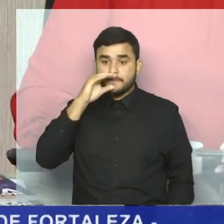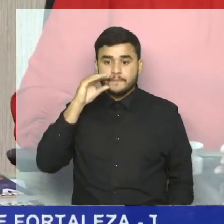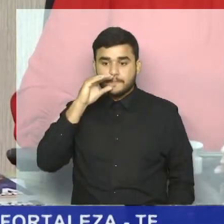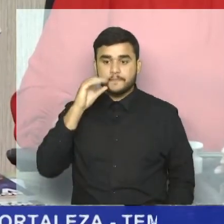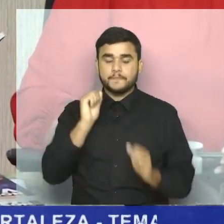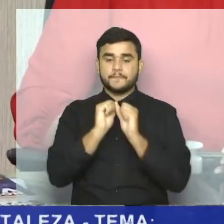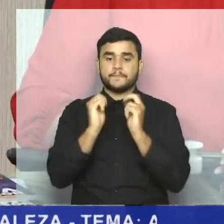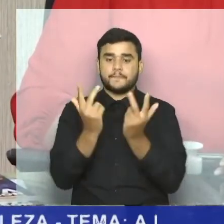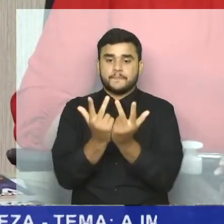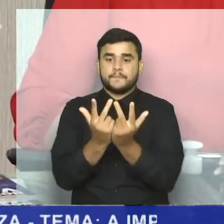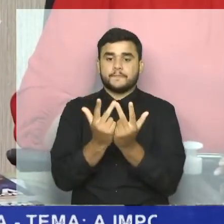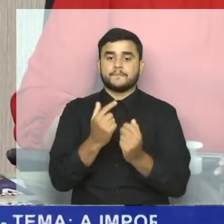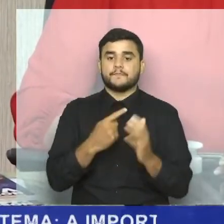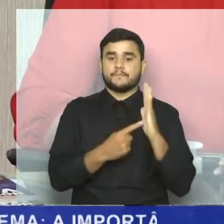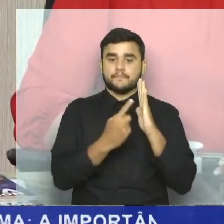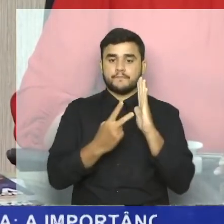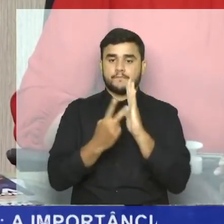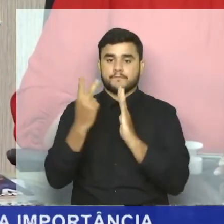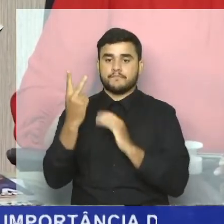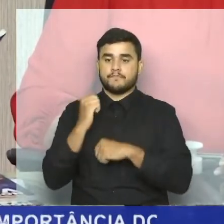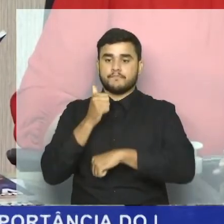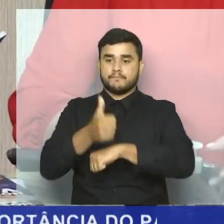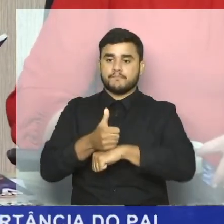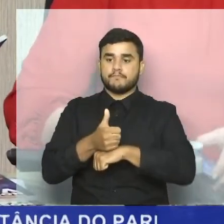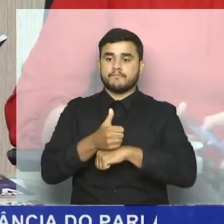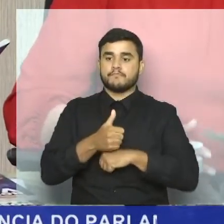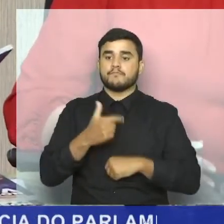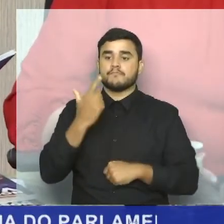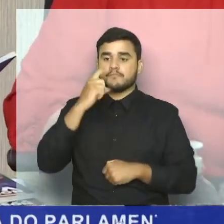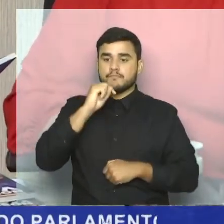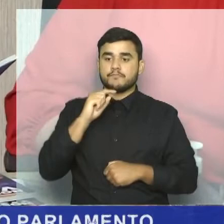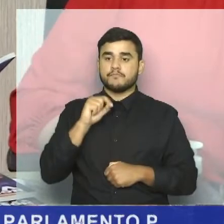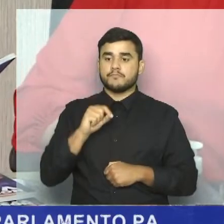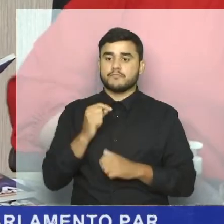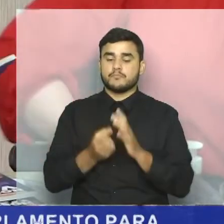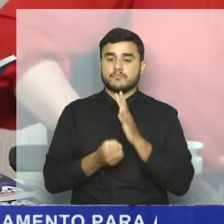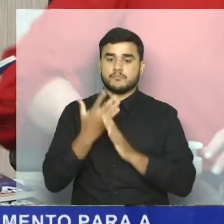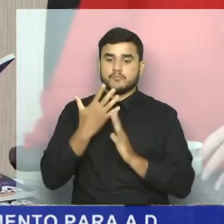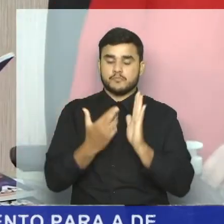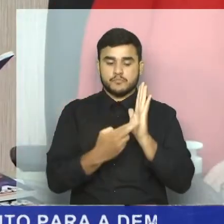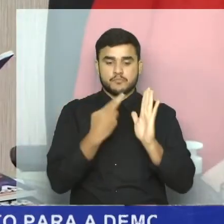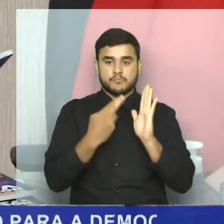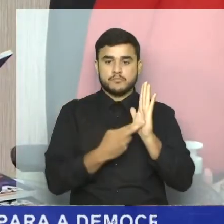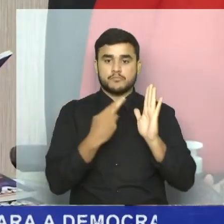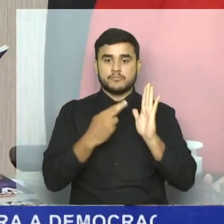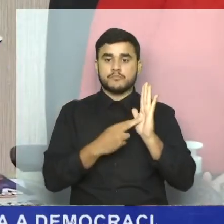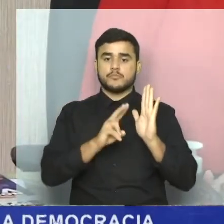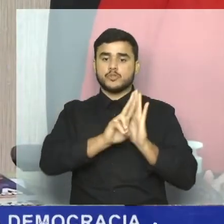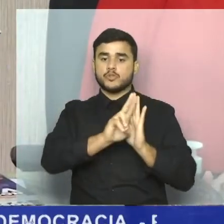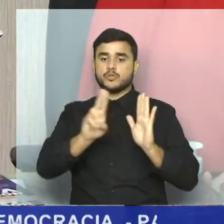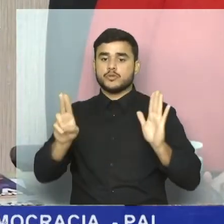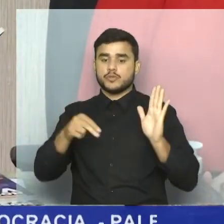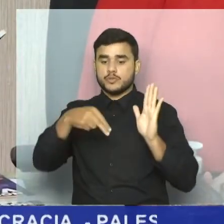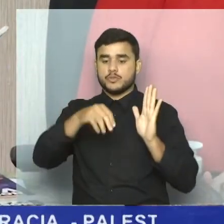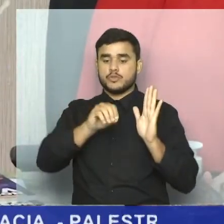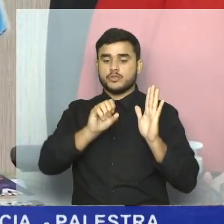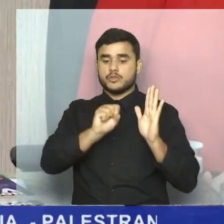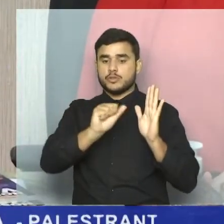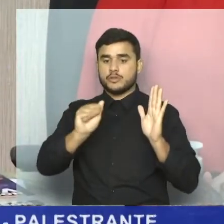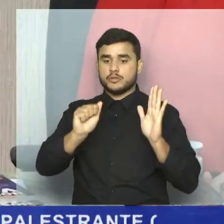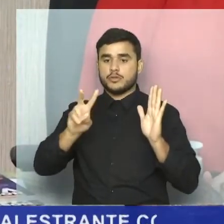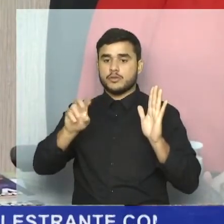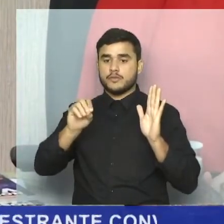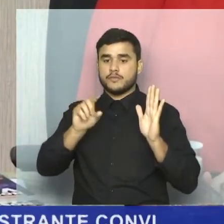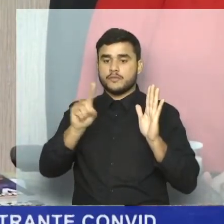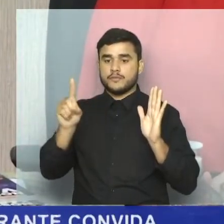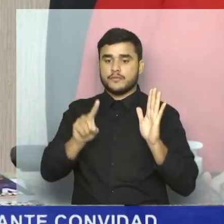já no 2º mandato, nós criamos aqui a nossa revista, e o nome da nossa revista é Nossa Voz. E aqui